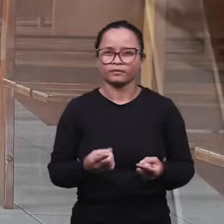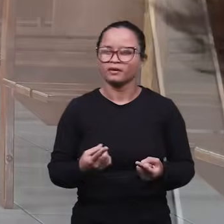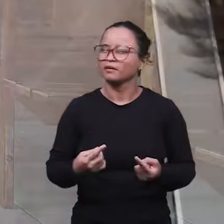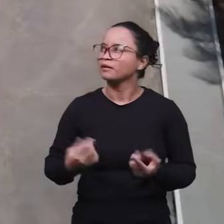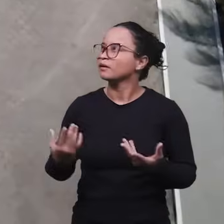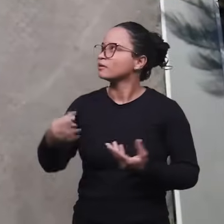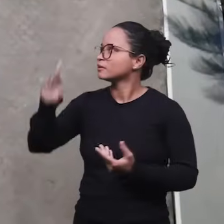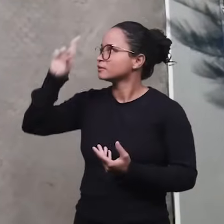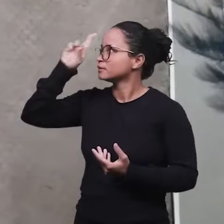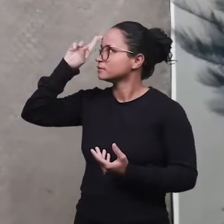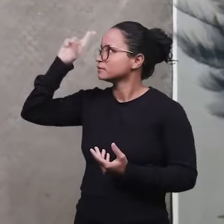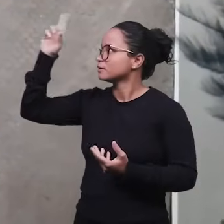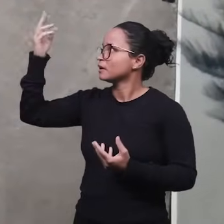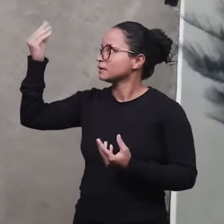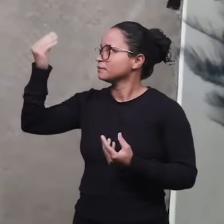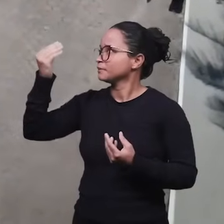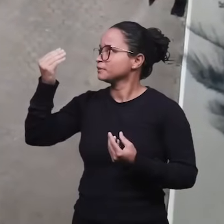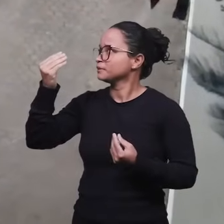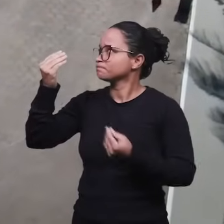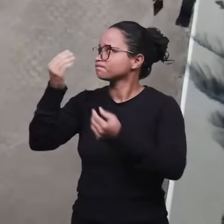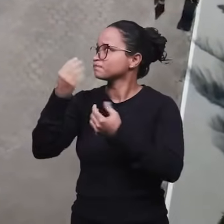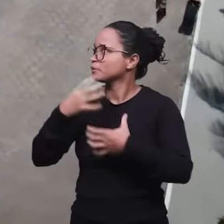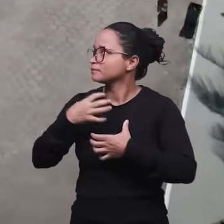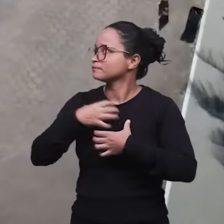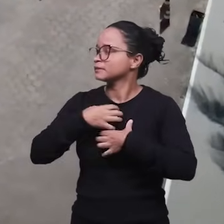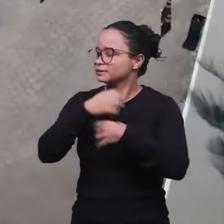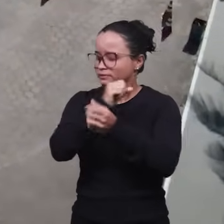e dá-me